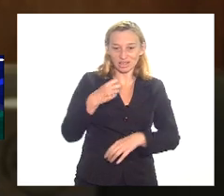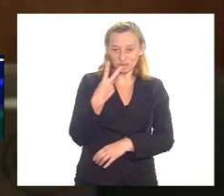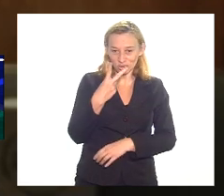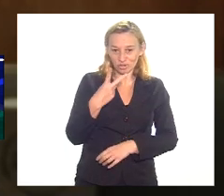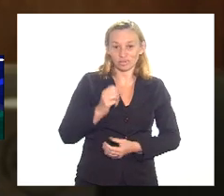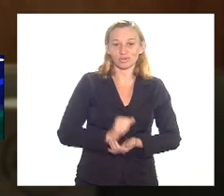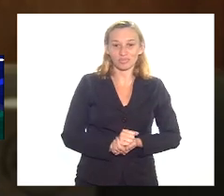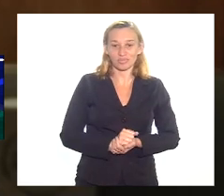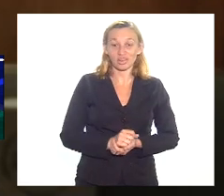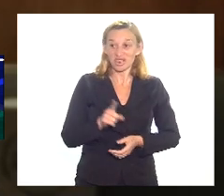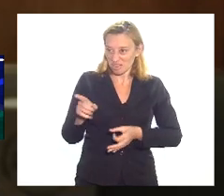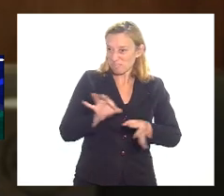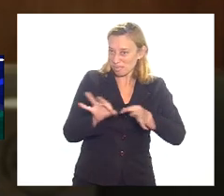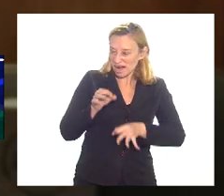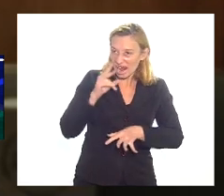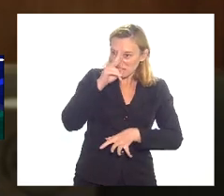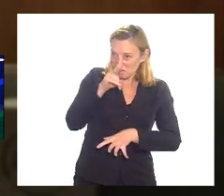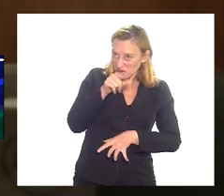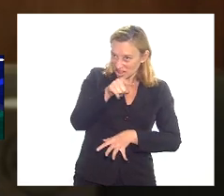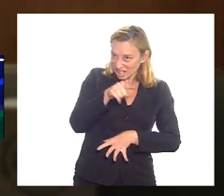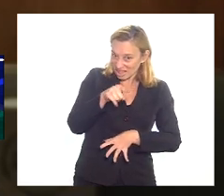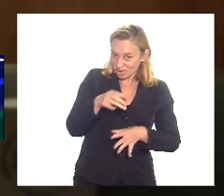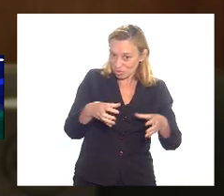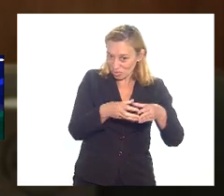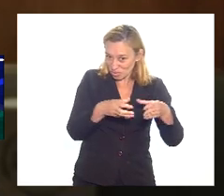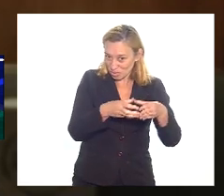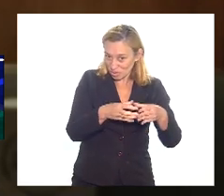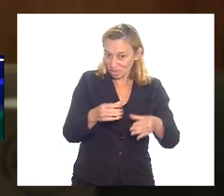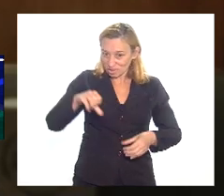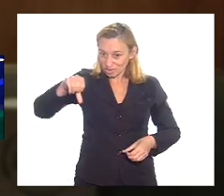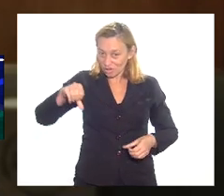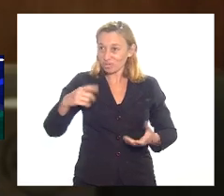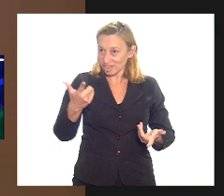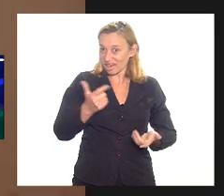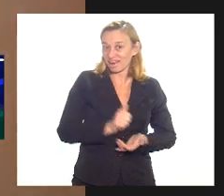ainda prepararam um time forte, Bebeto. Foi 9-1.